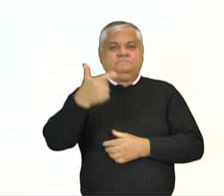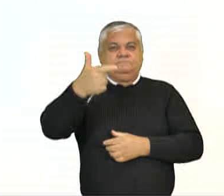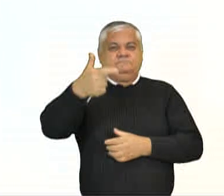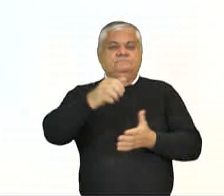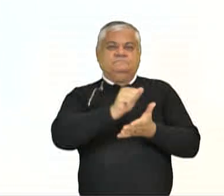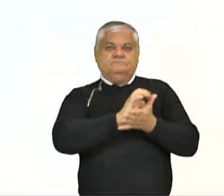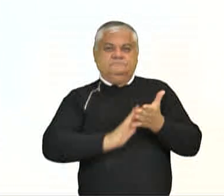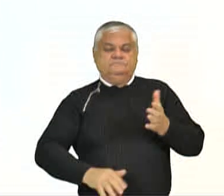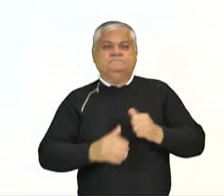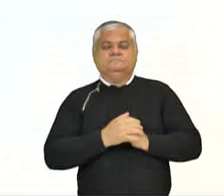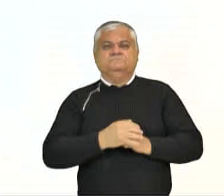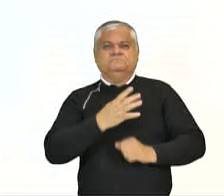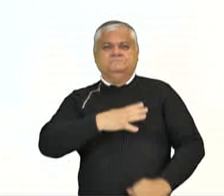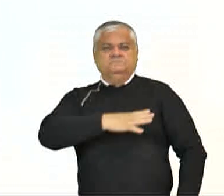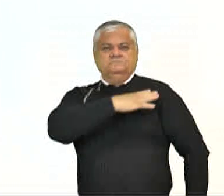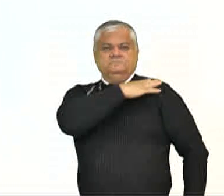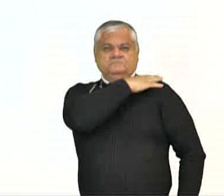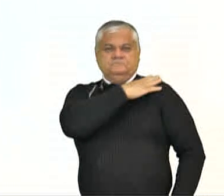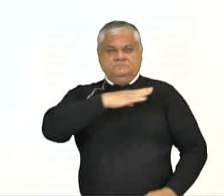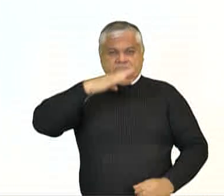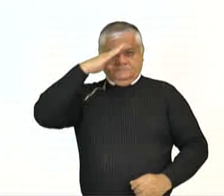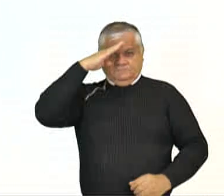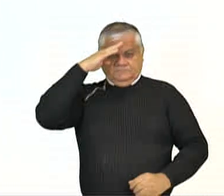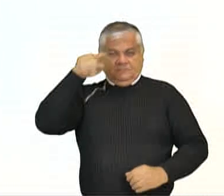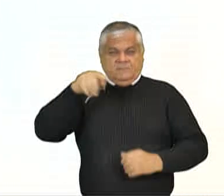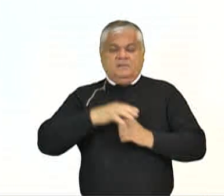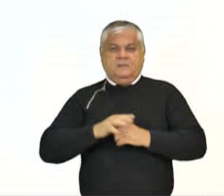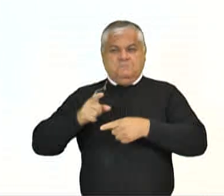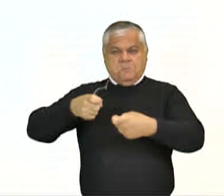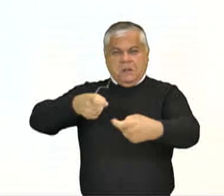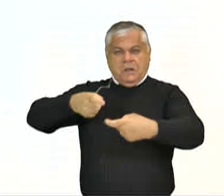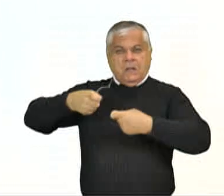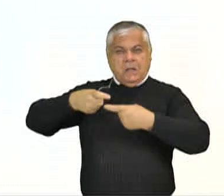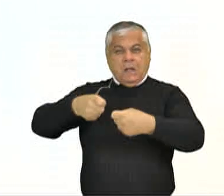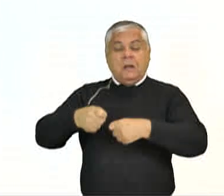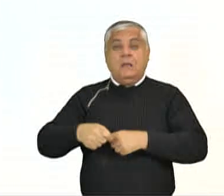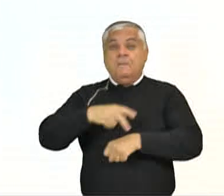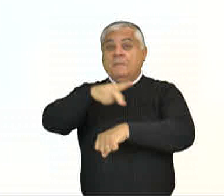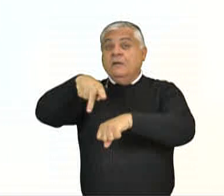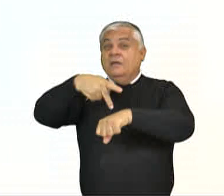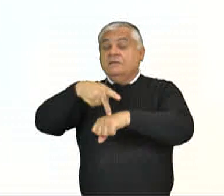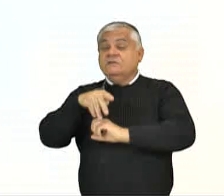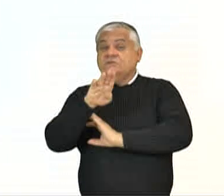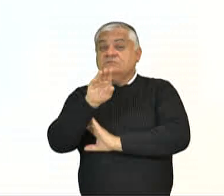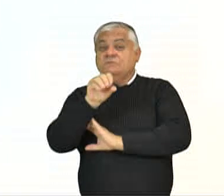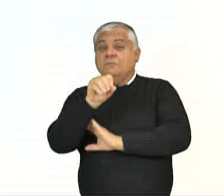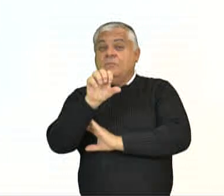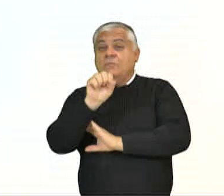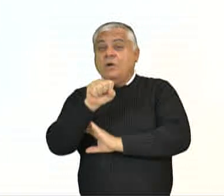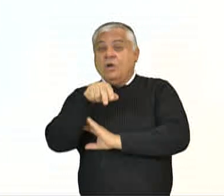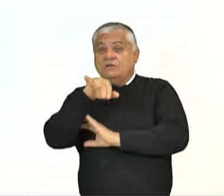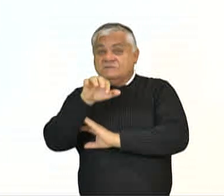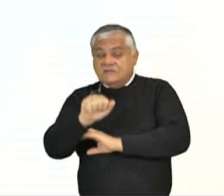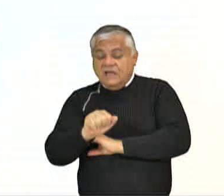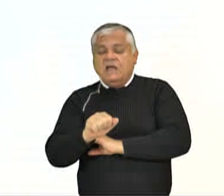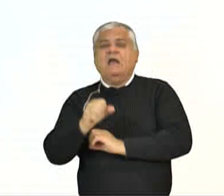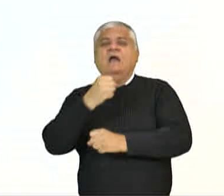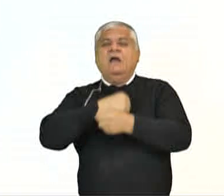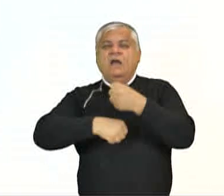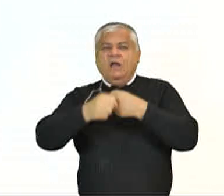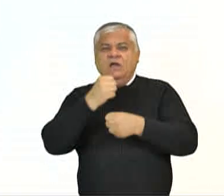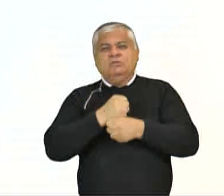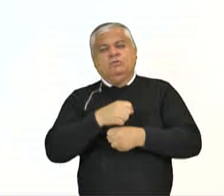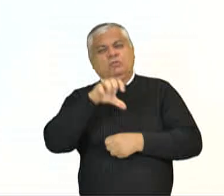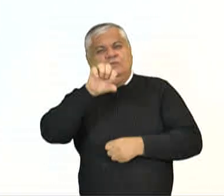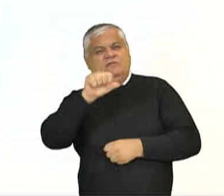O comandante do exército sérvio durante a Guerra da Bósnia, que a gente verificou lá de 92 a 95, o Ratko Mladić,